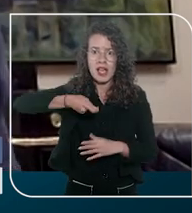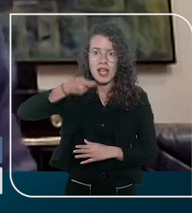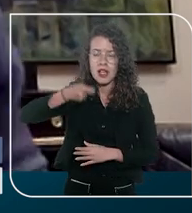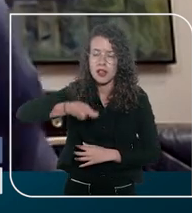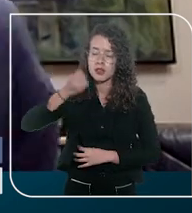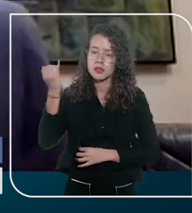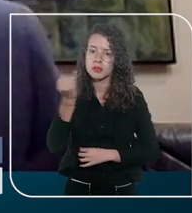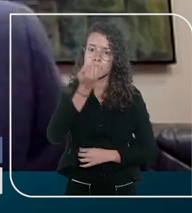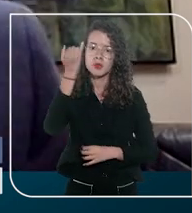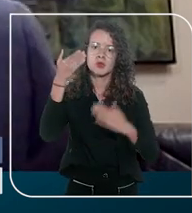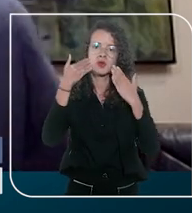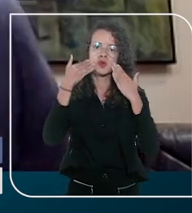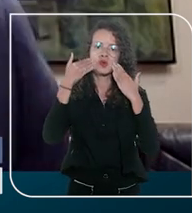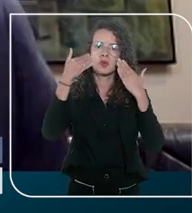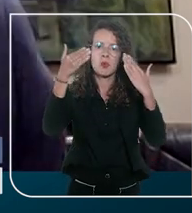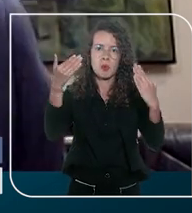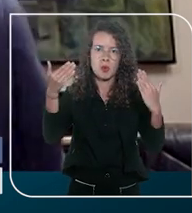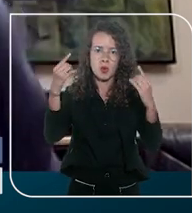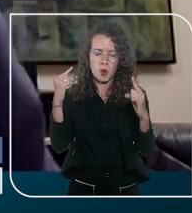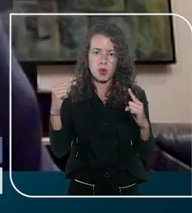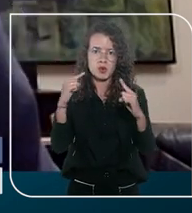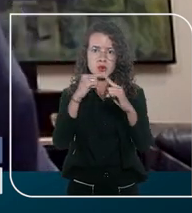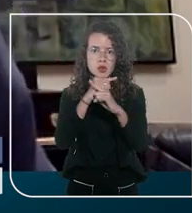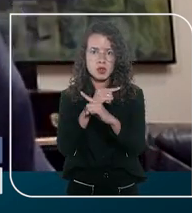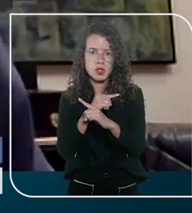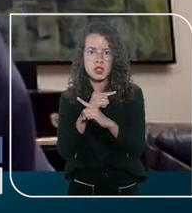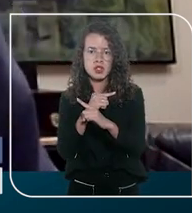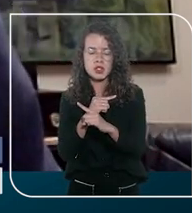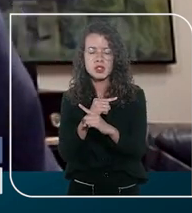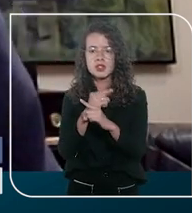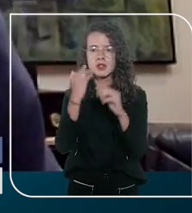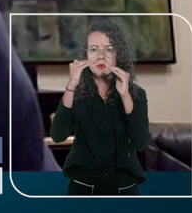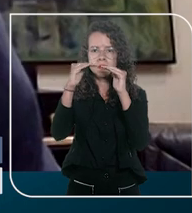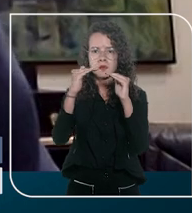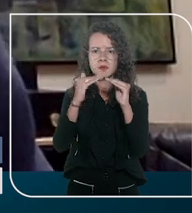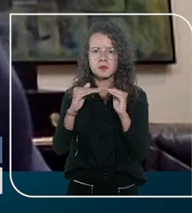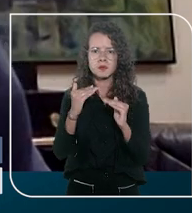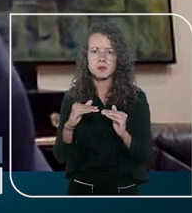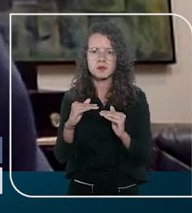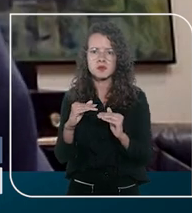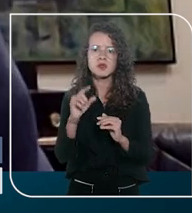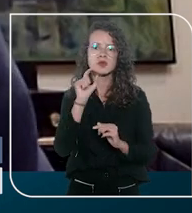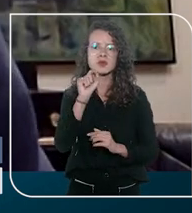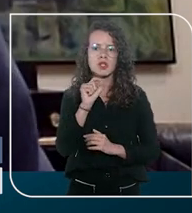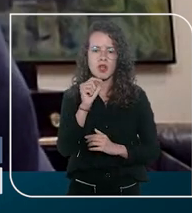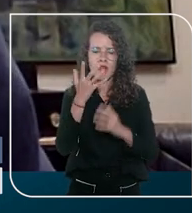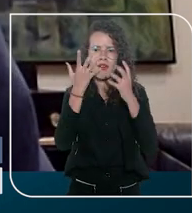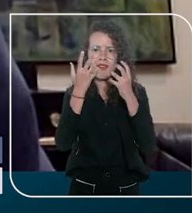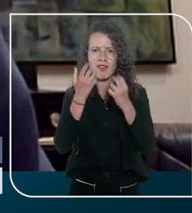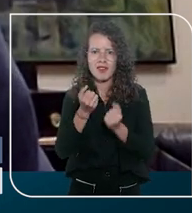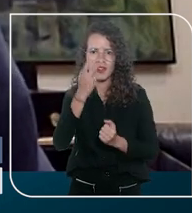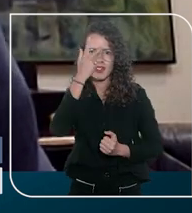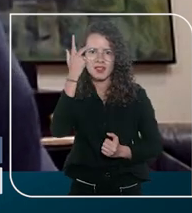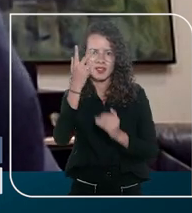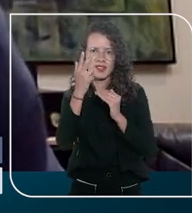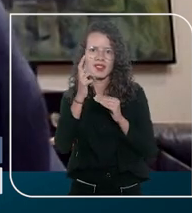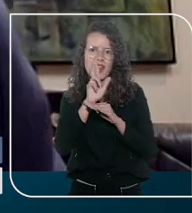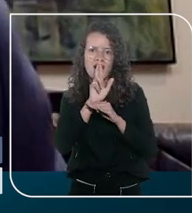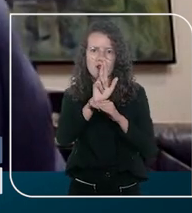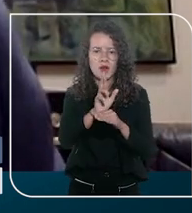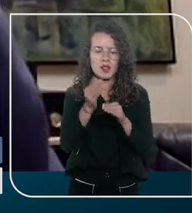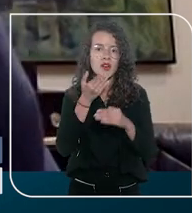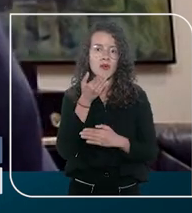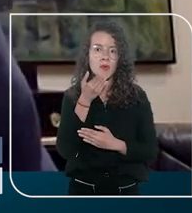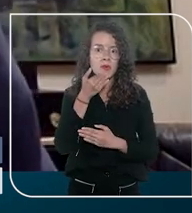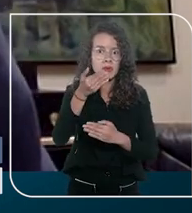para comprovação ou configuração da alegada divergência a adoção pela parte recorrente na